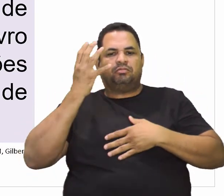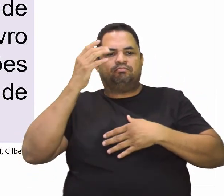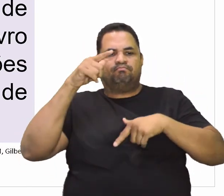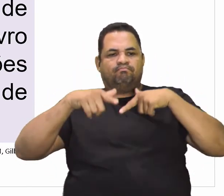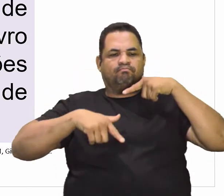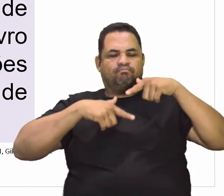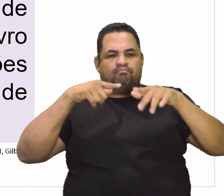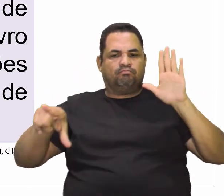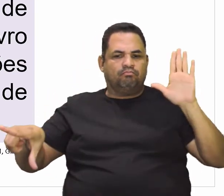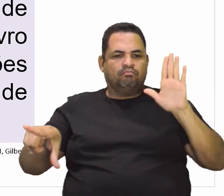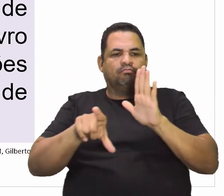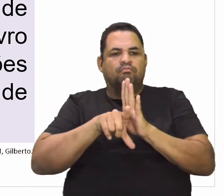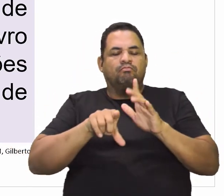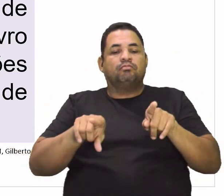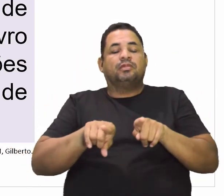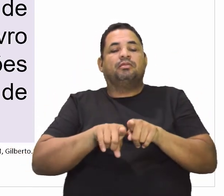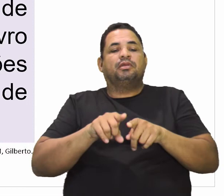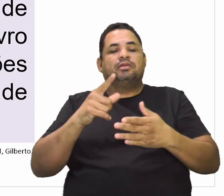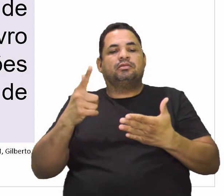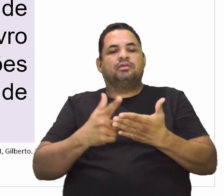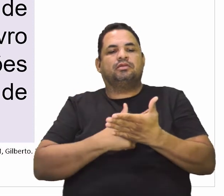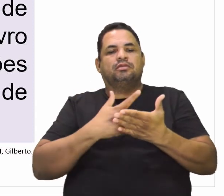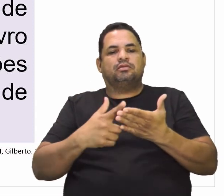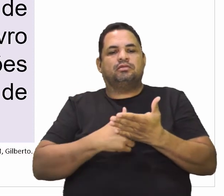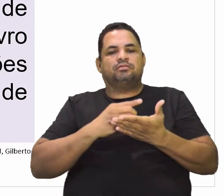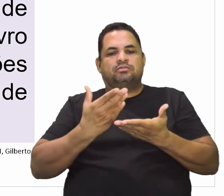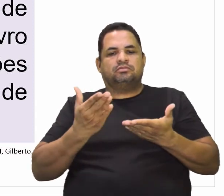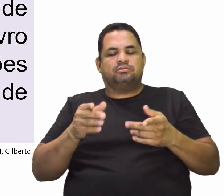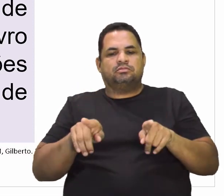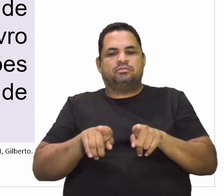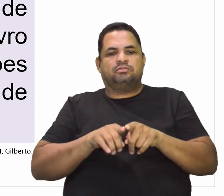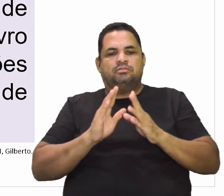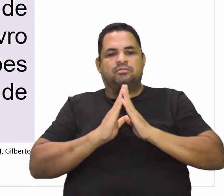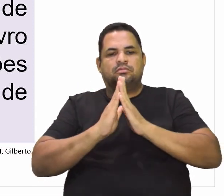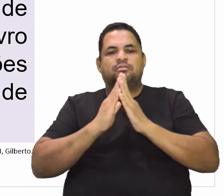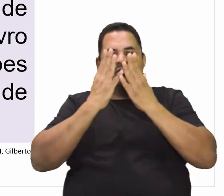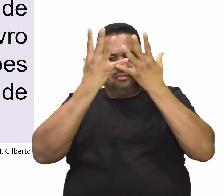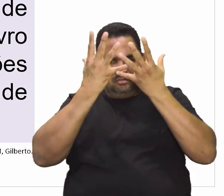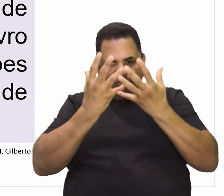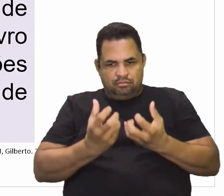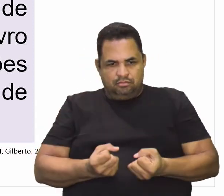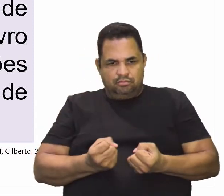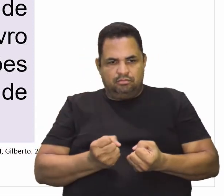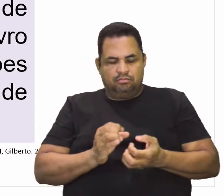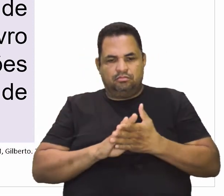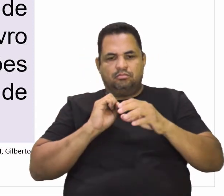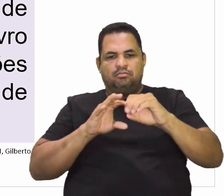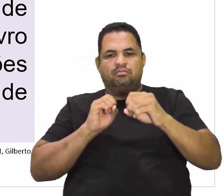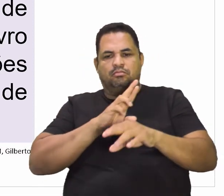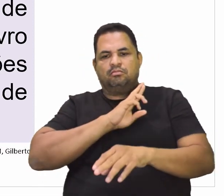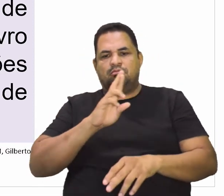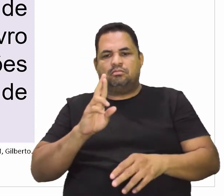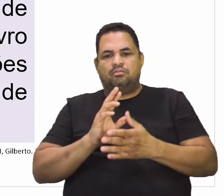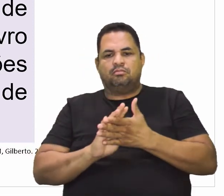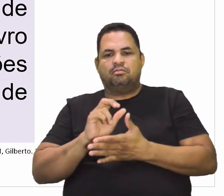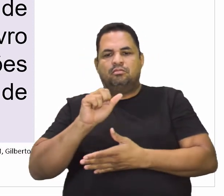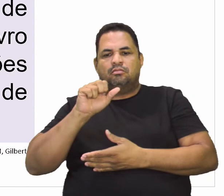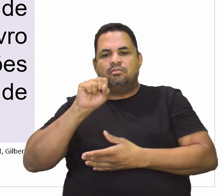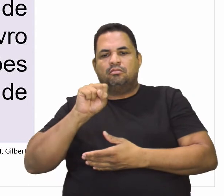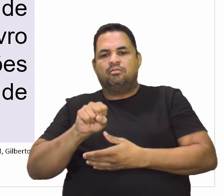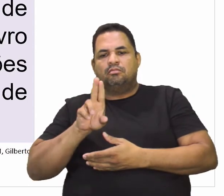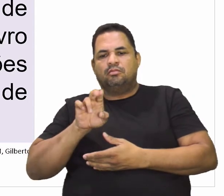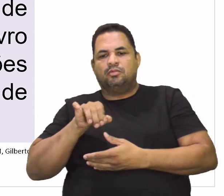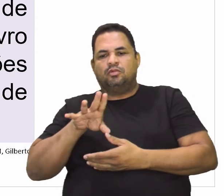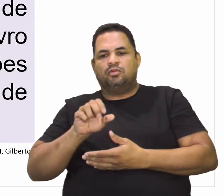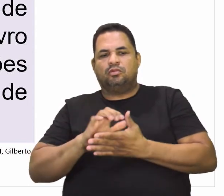do Alcorão, os sunitas também aceitam como a fonte de ensinamento religioso as sunas,